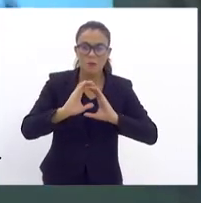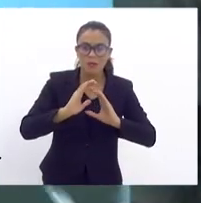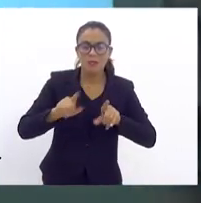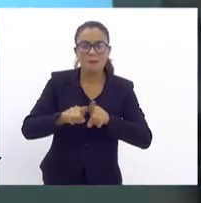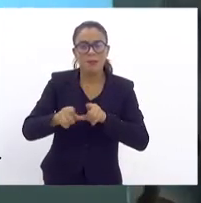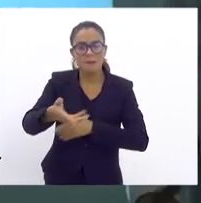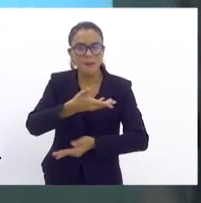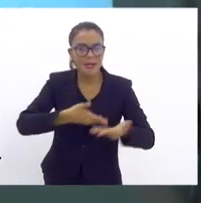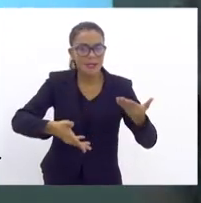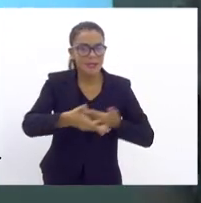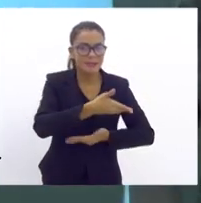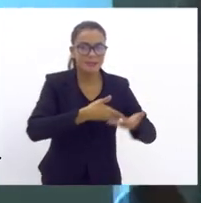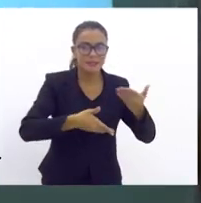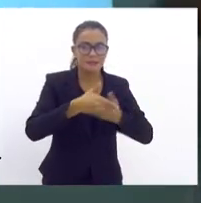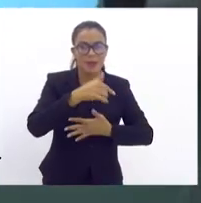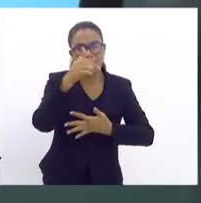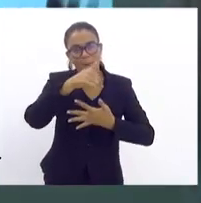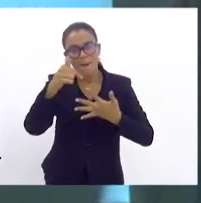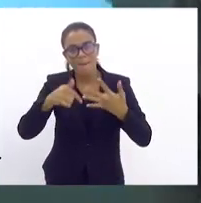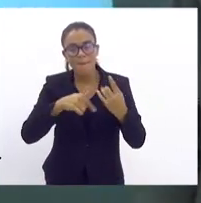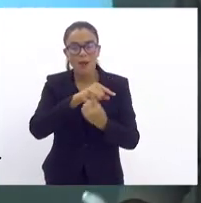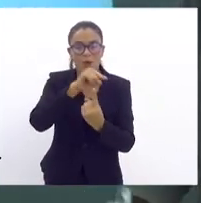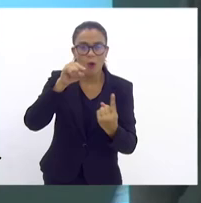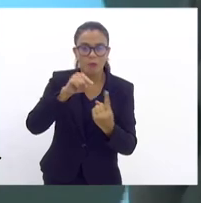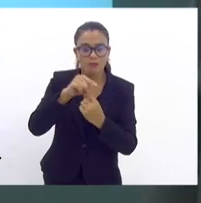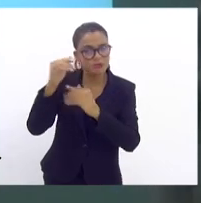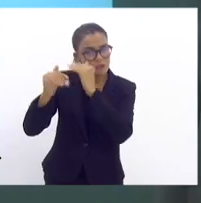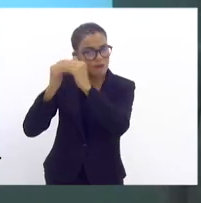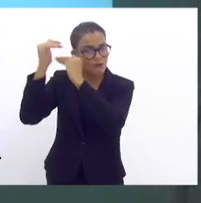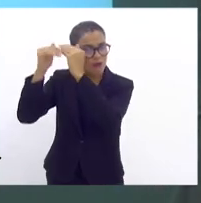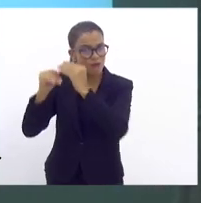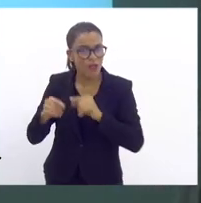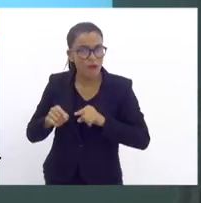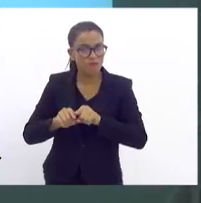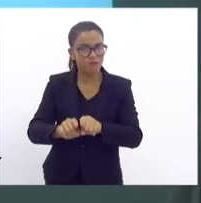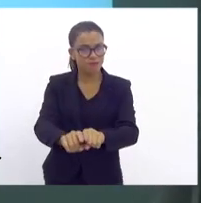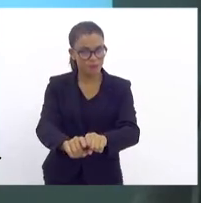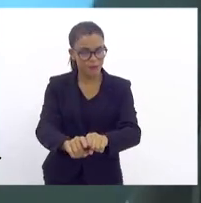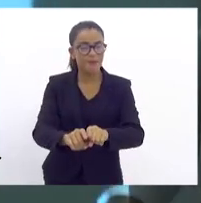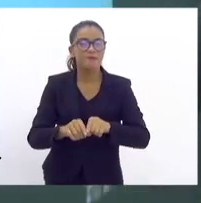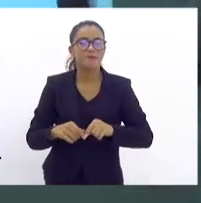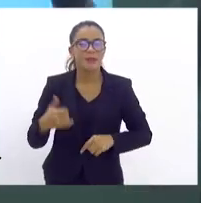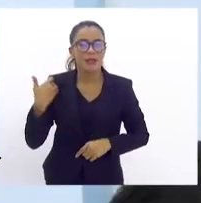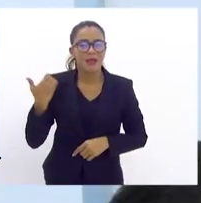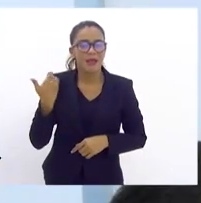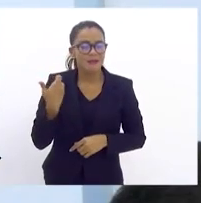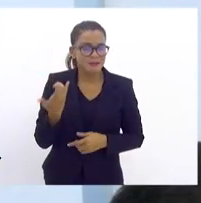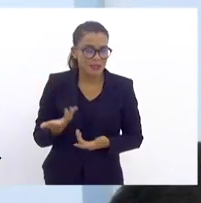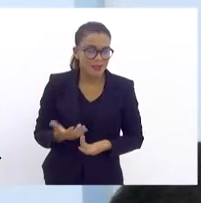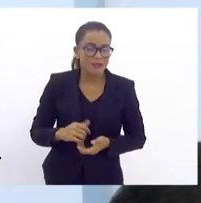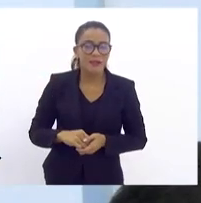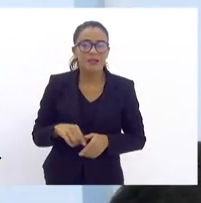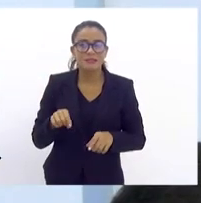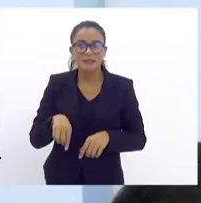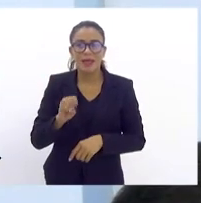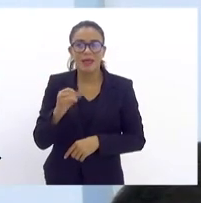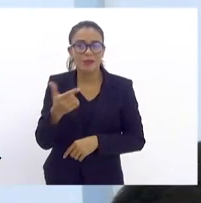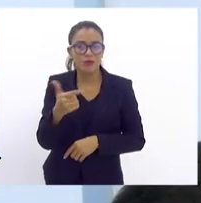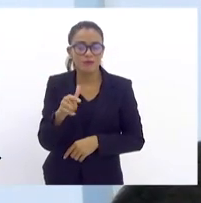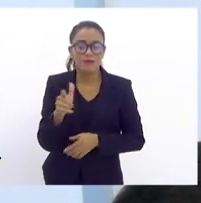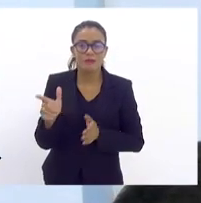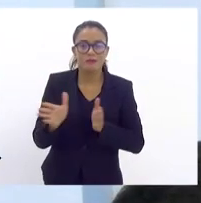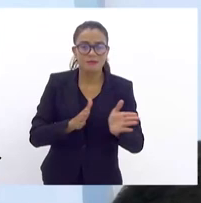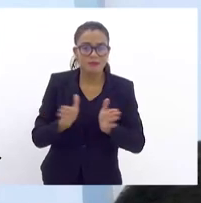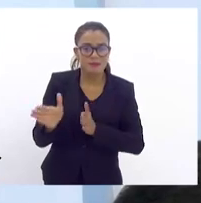plenamente de todos os objetivos e desenvolva de acordo com que se espera para as atribuições da série se aqui infelizmente não tivéssemos